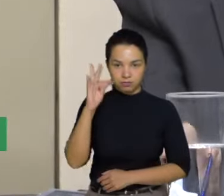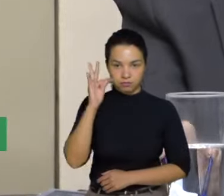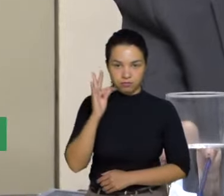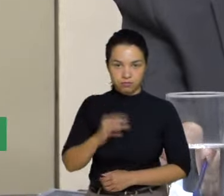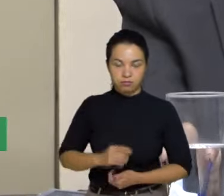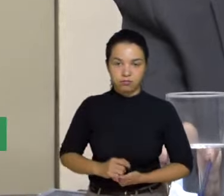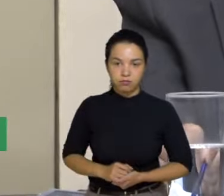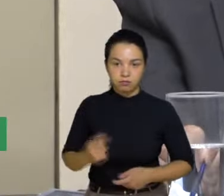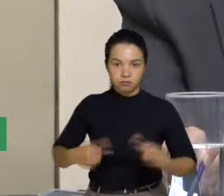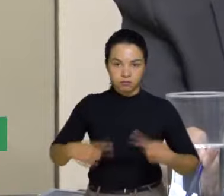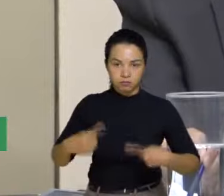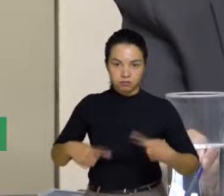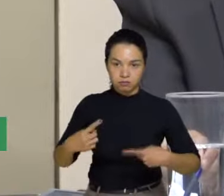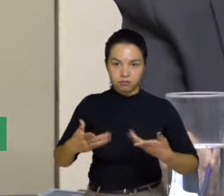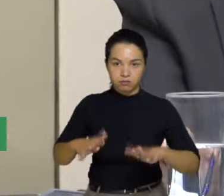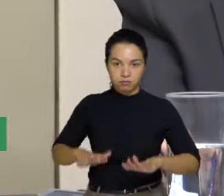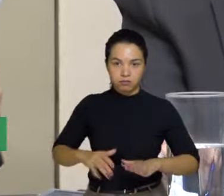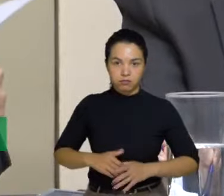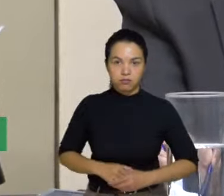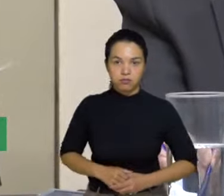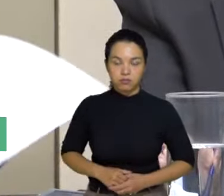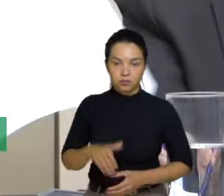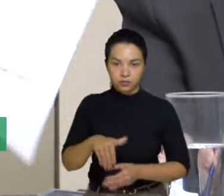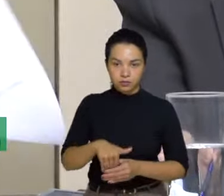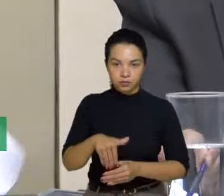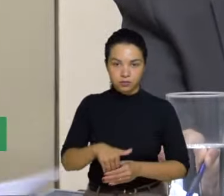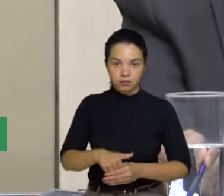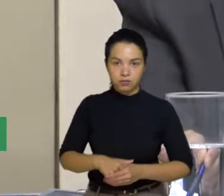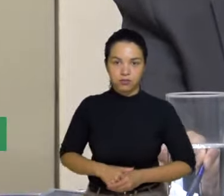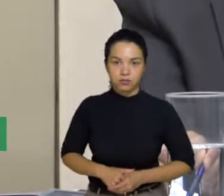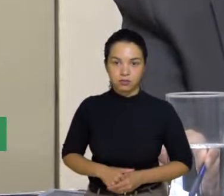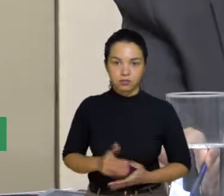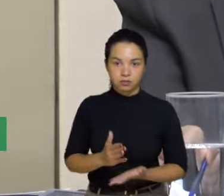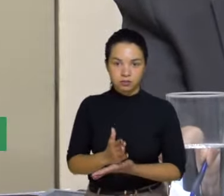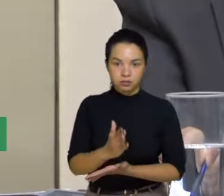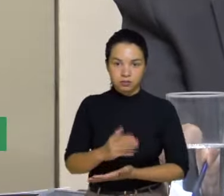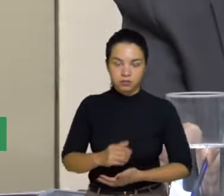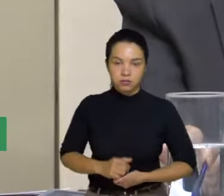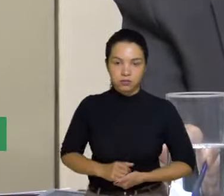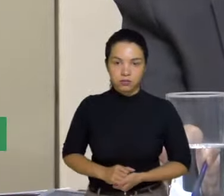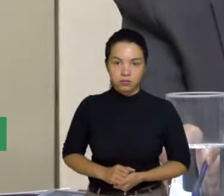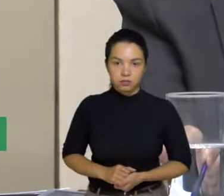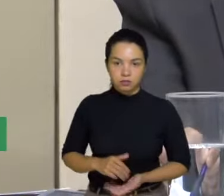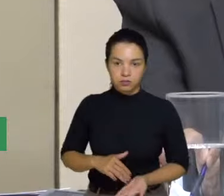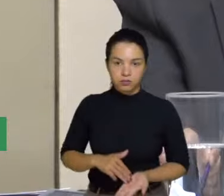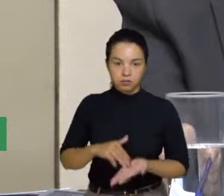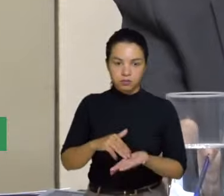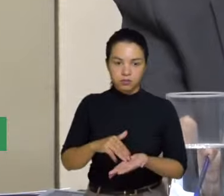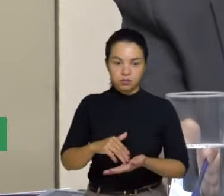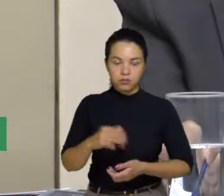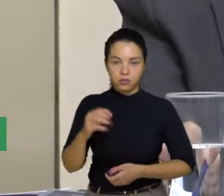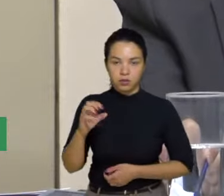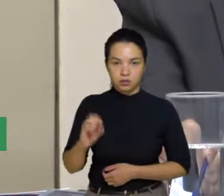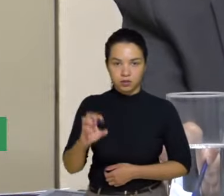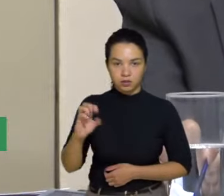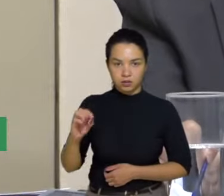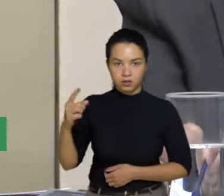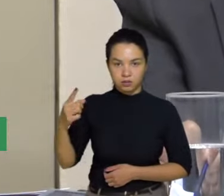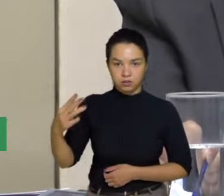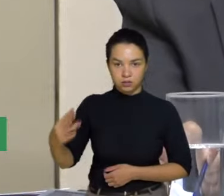Não havendo quem queira discutir, em votação. Aprovado. Moção